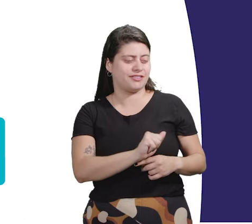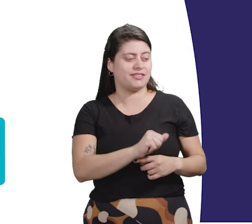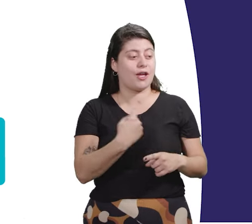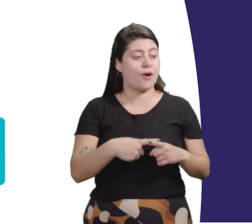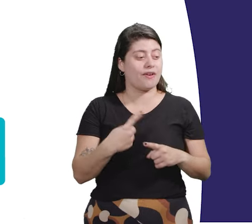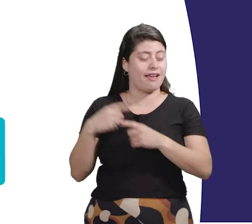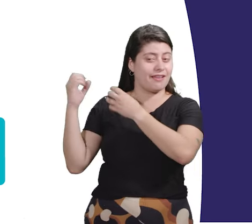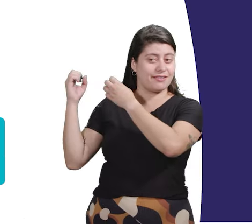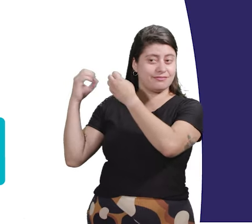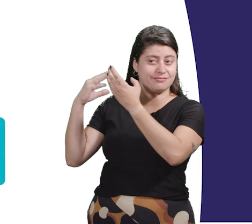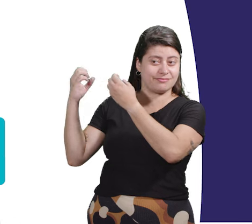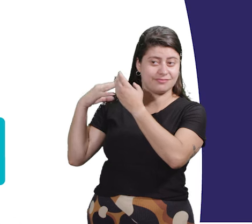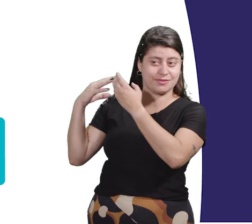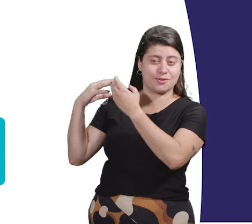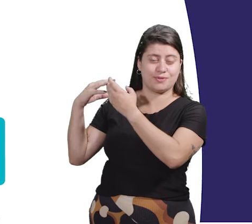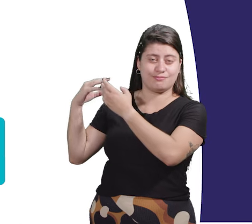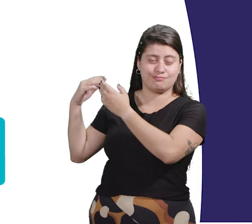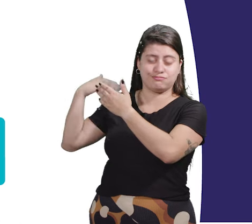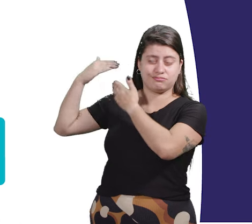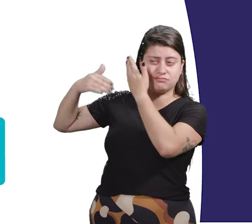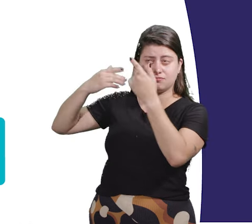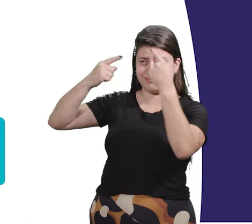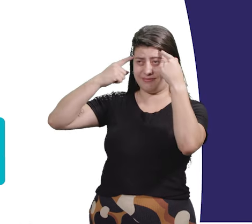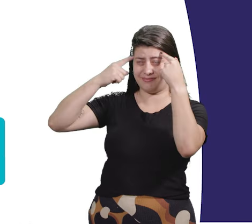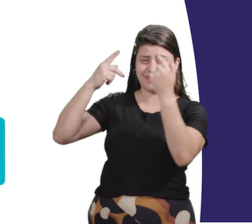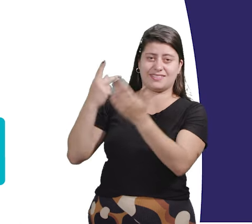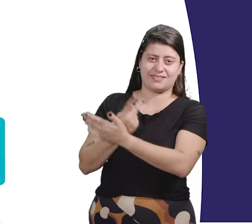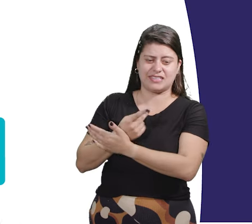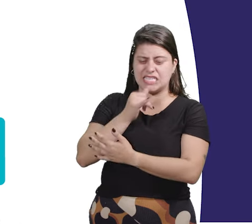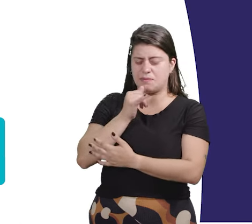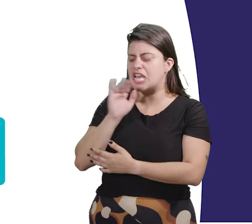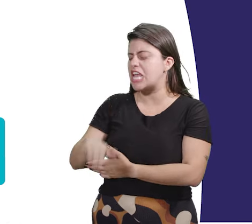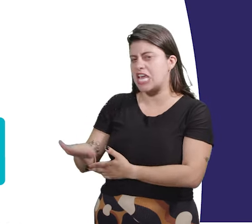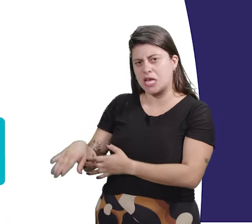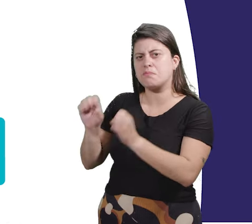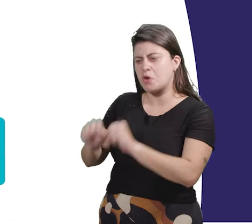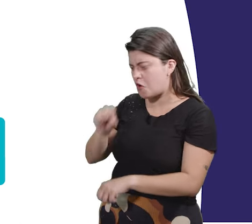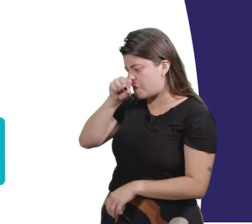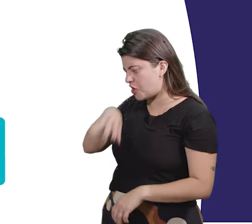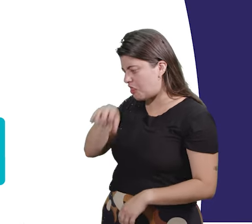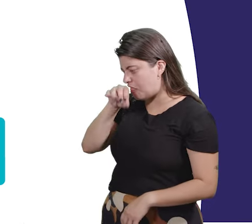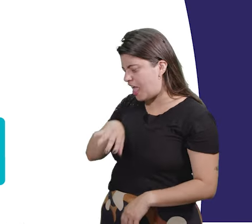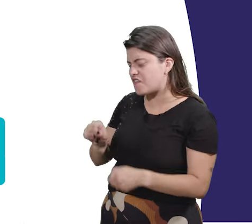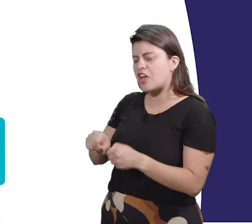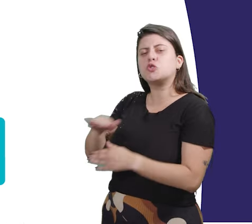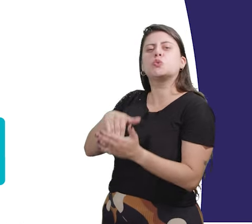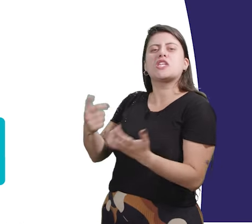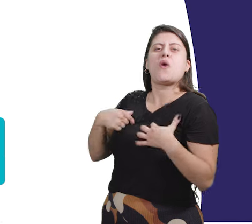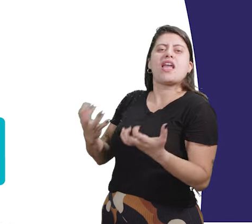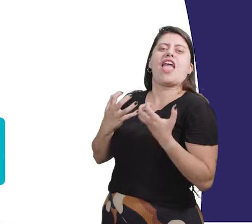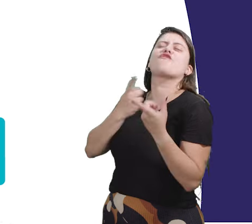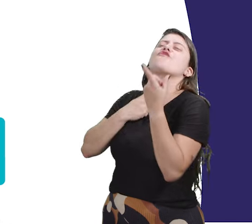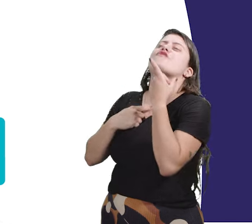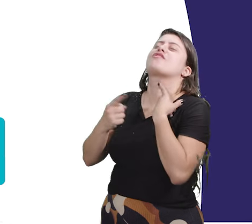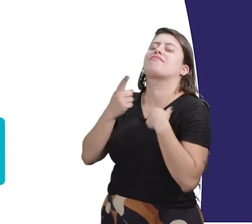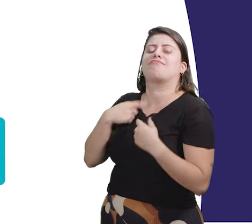crenças equivocadas, né? Aquela crença que com criança você pode fazer o que quiser, vamos